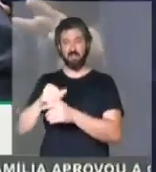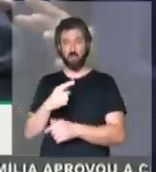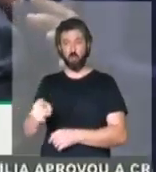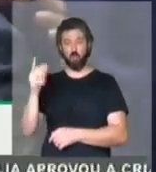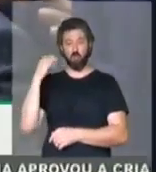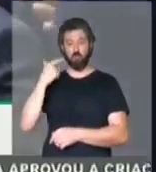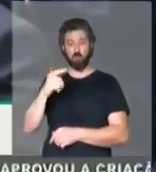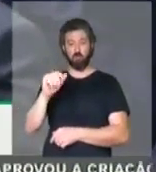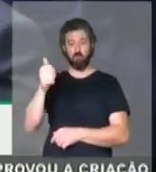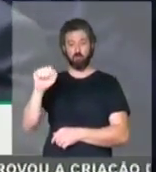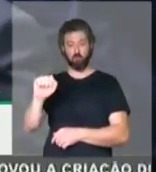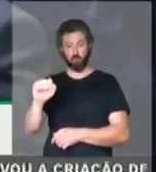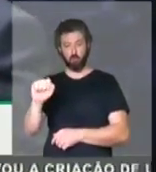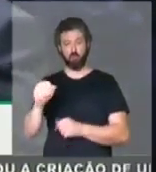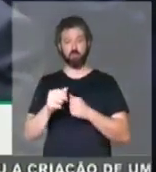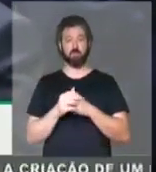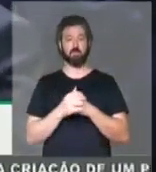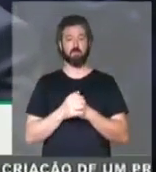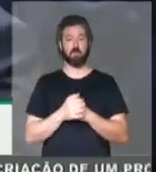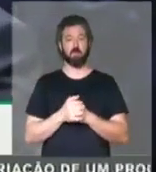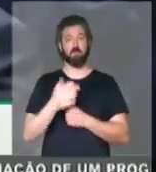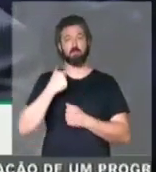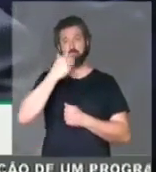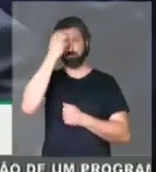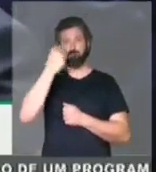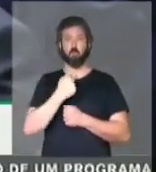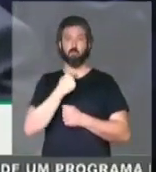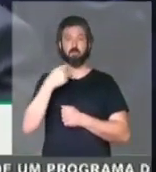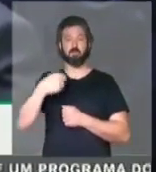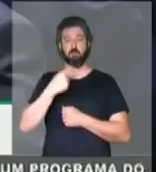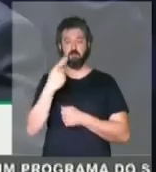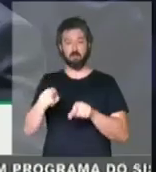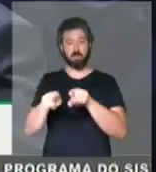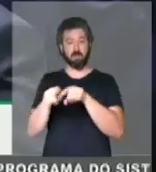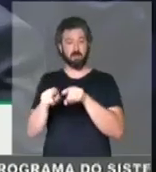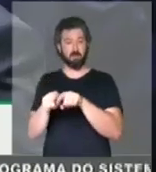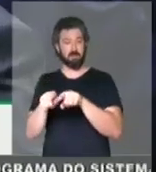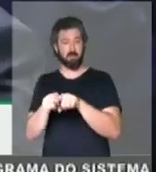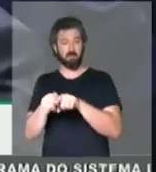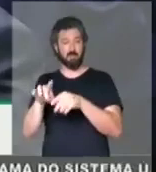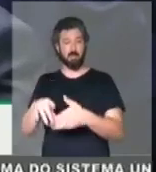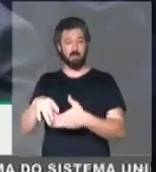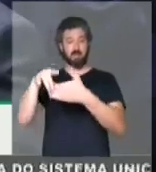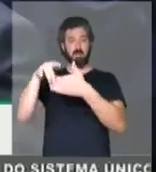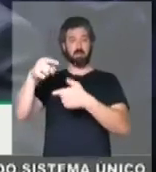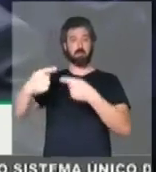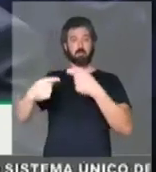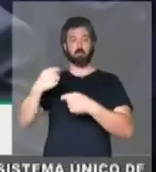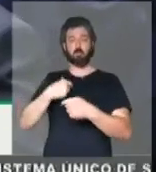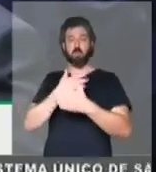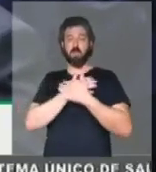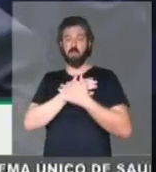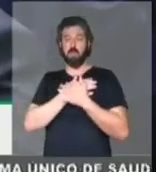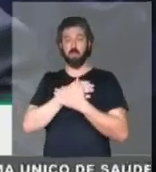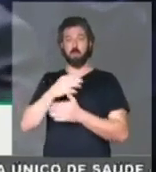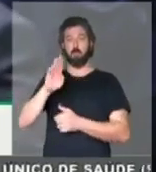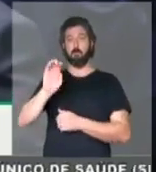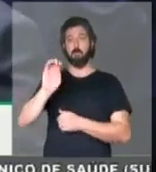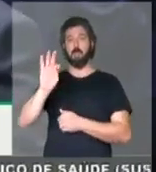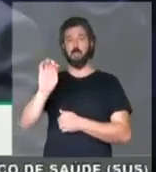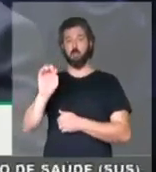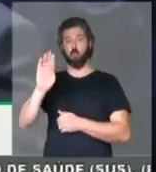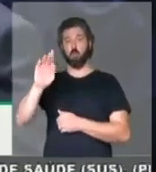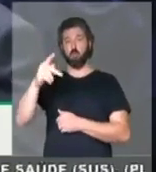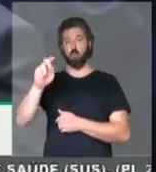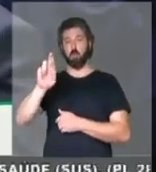eleição de 2018. Não poderia também fazer esse registro sem mencionar a liderança política e o querido amigo Beto Primo,